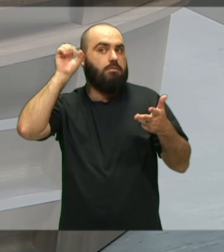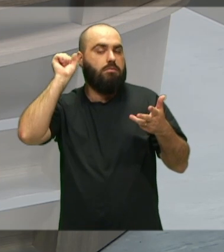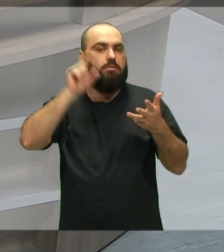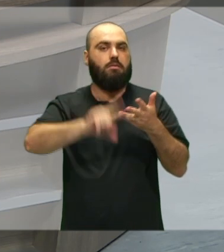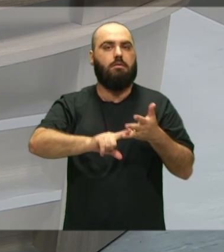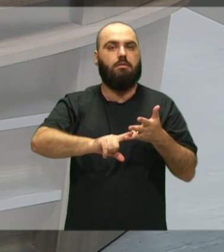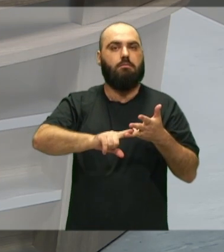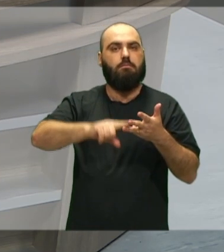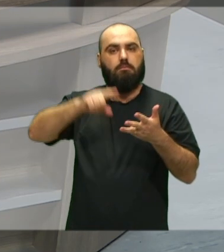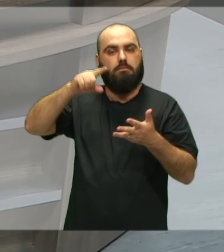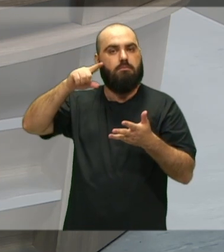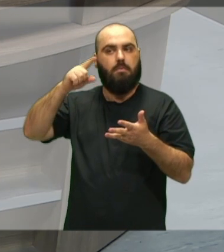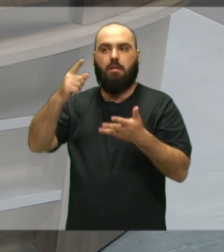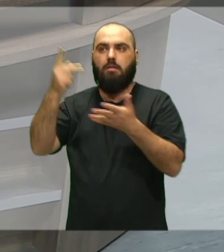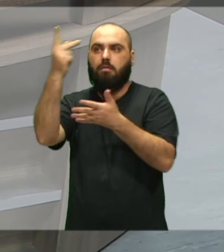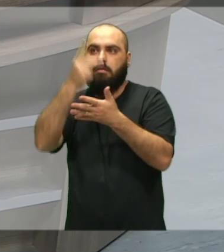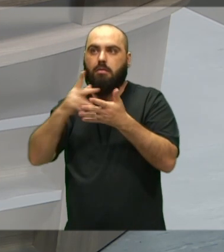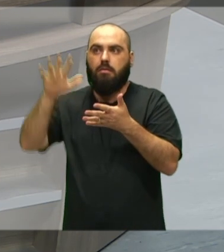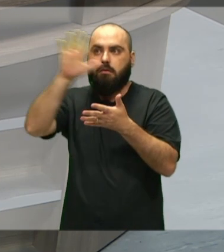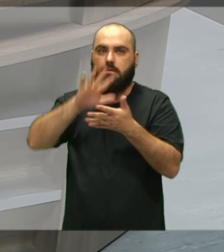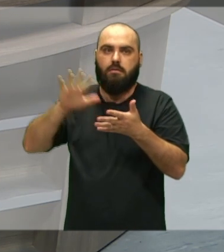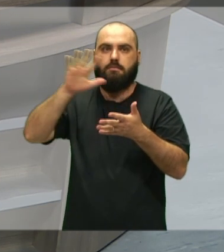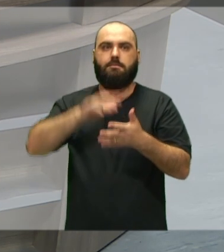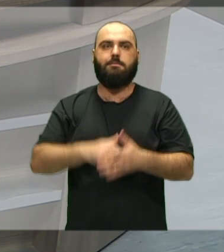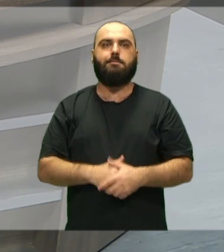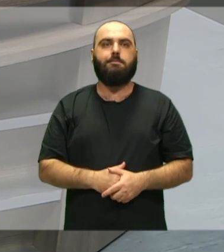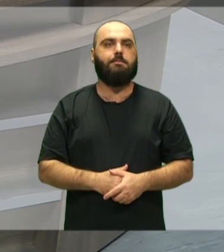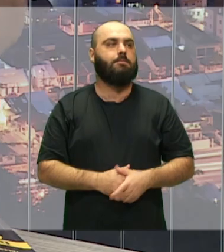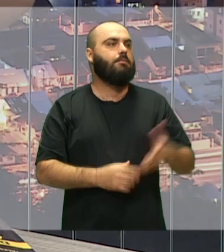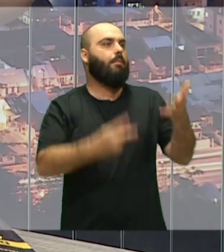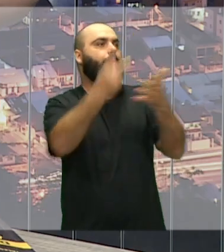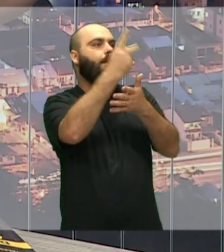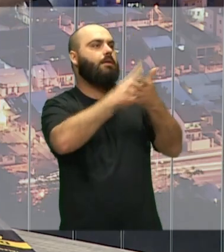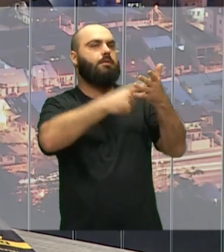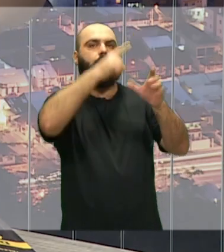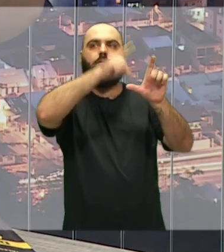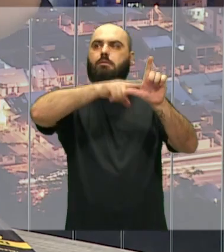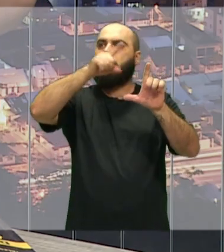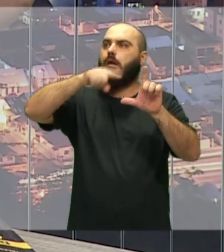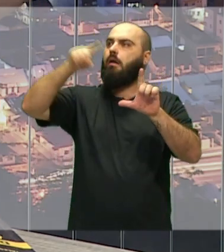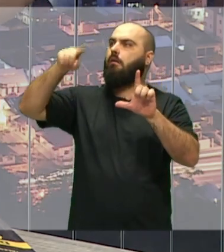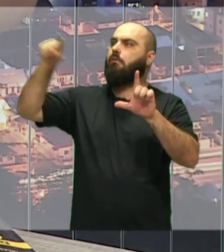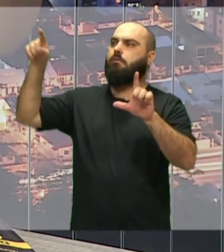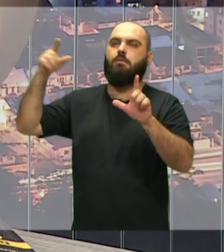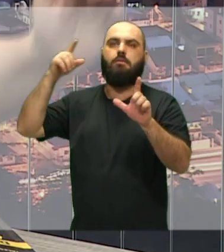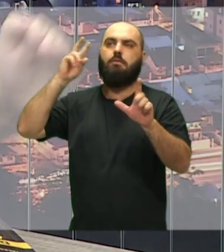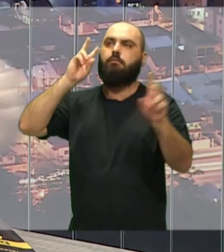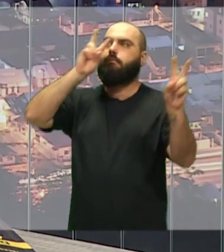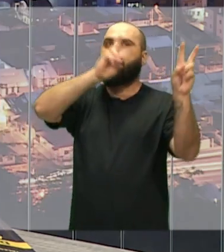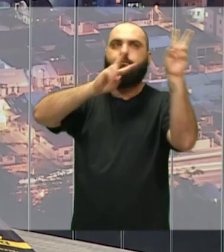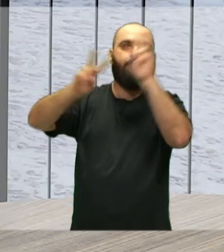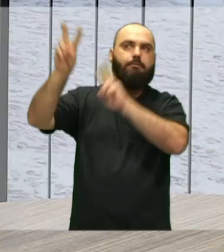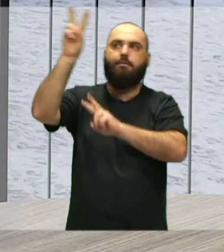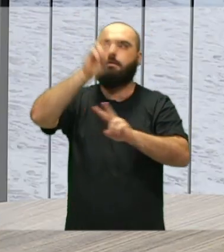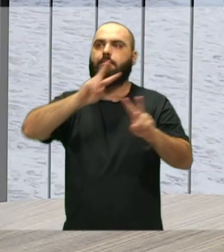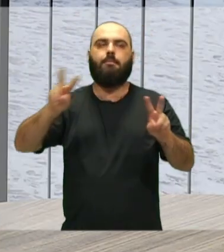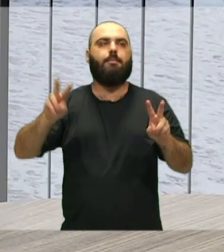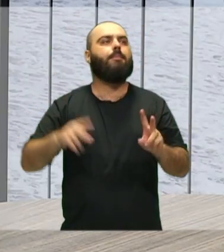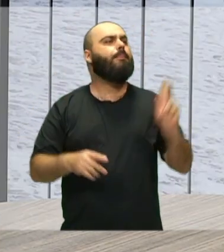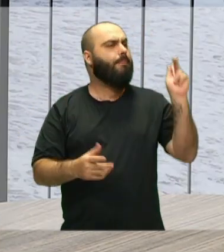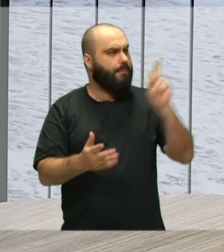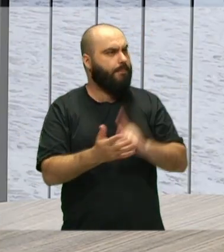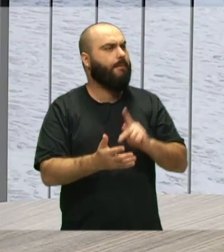seja com mapas mentais. Seja né? com algum desenho gráfico que você Consiga visualize.